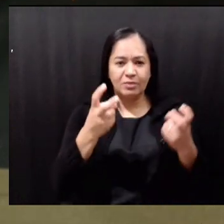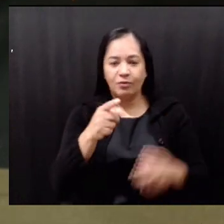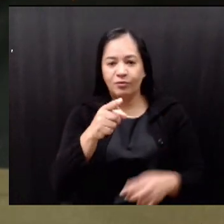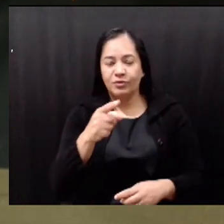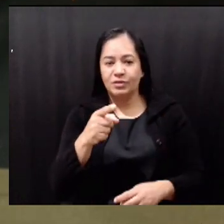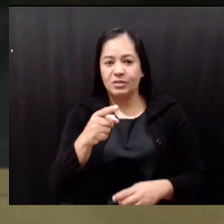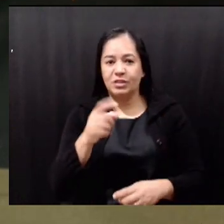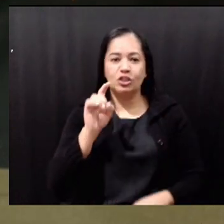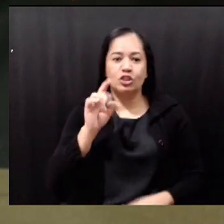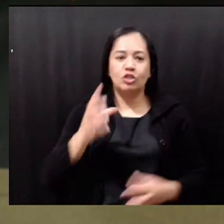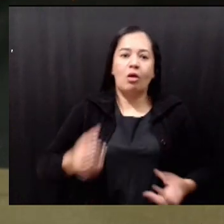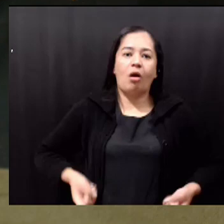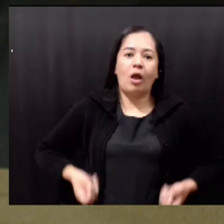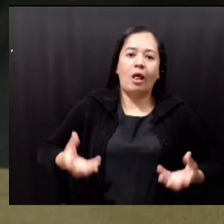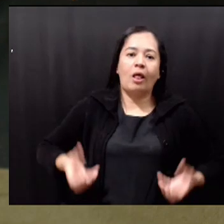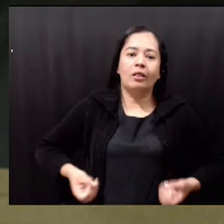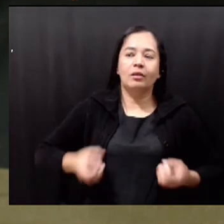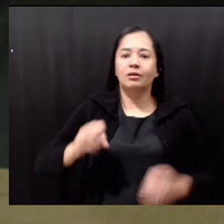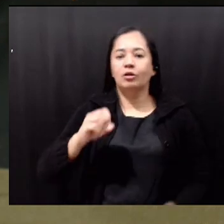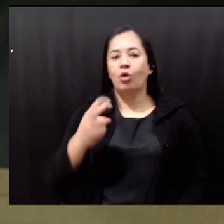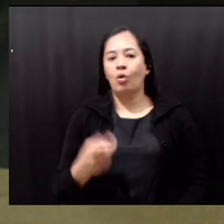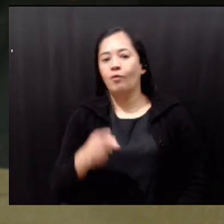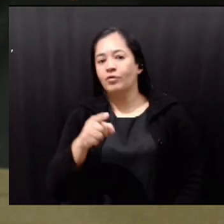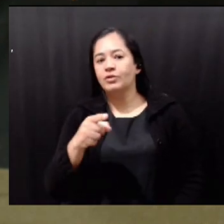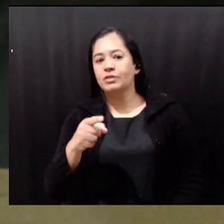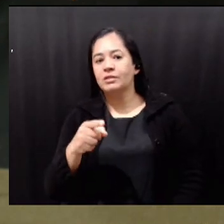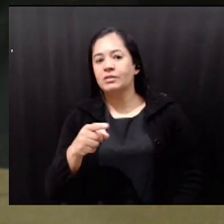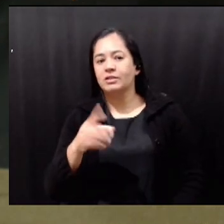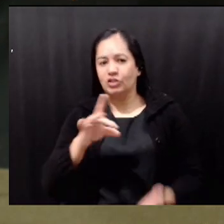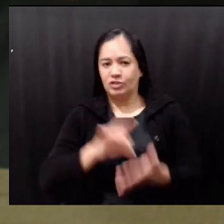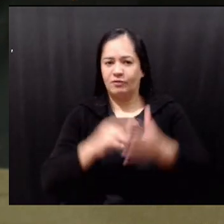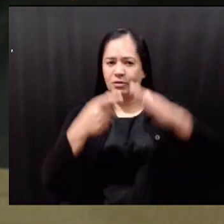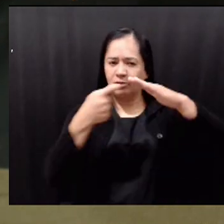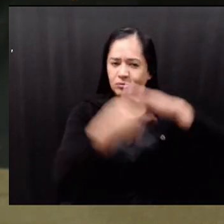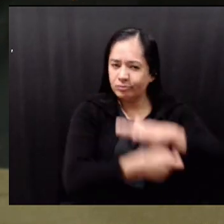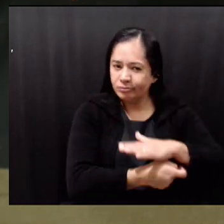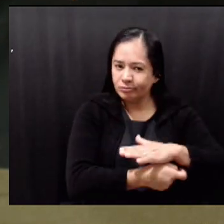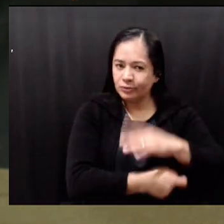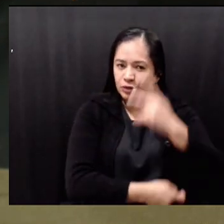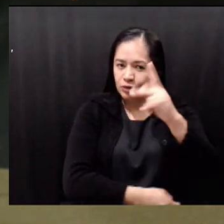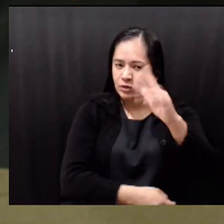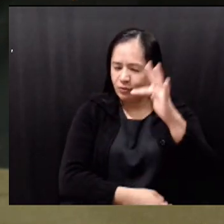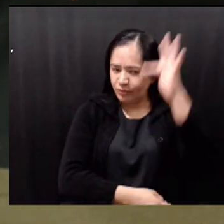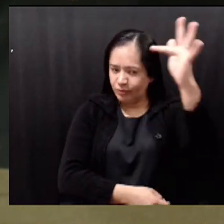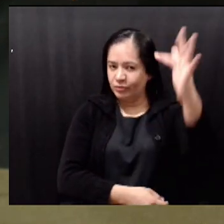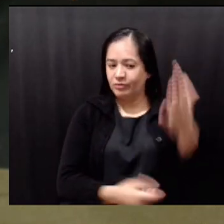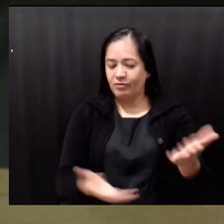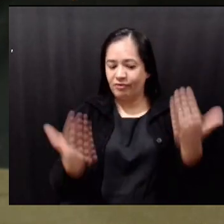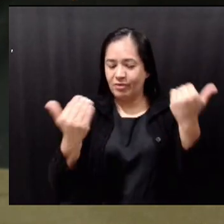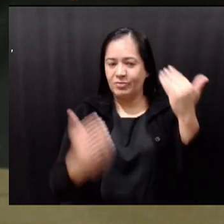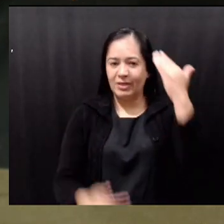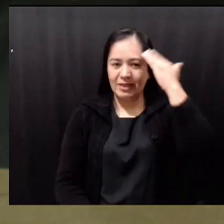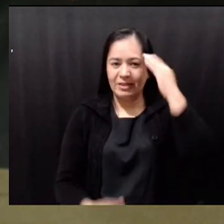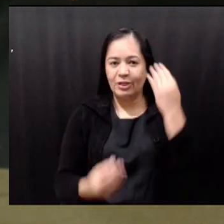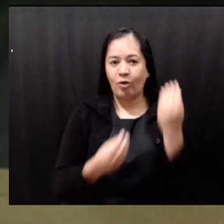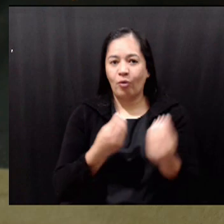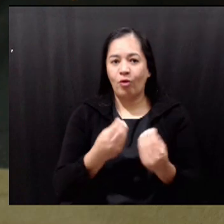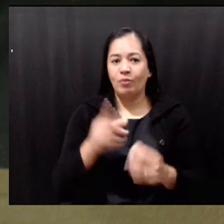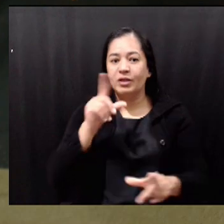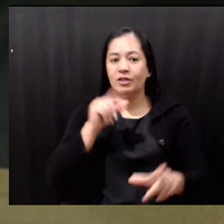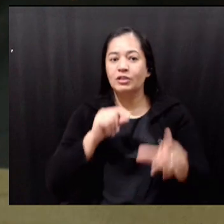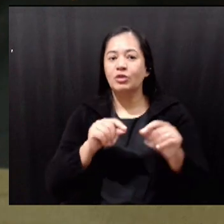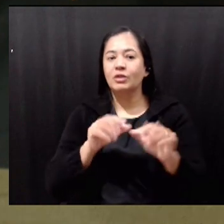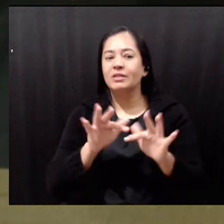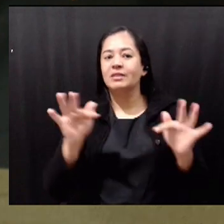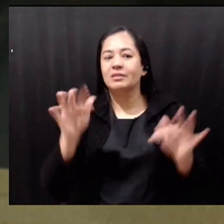gastando ou se você está realmente investindo no seu futuro? Vamos entender como pequenas escolhas do dia a dia podem